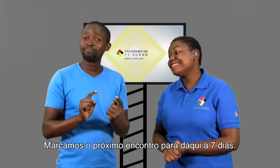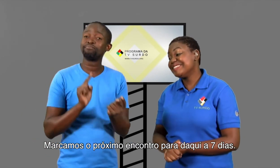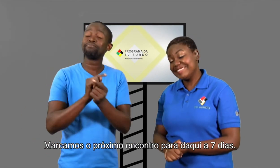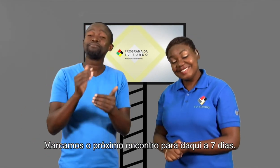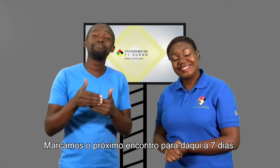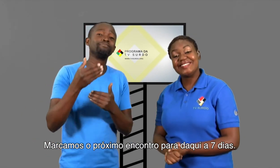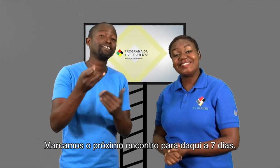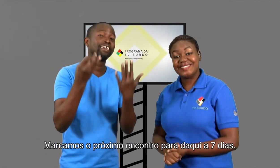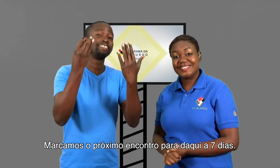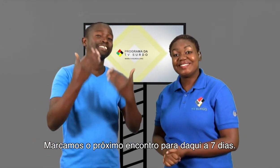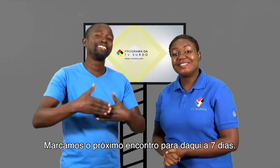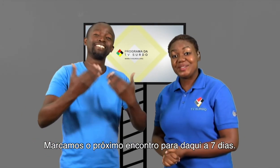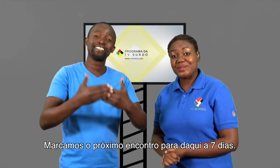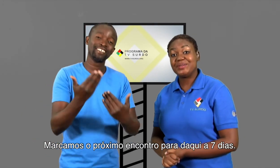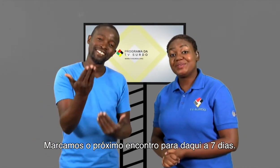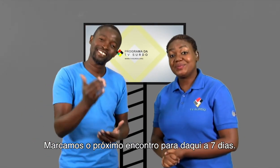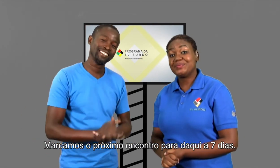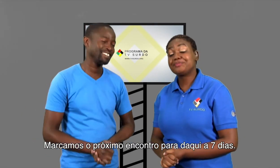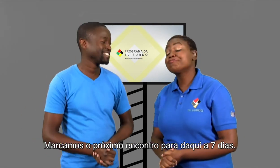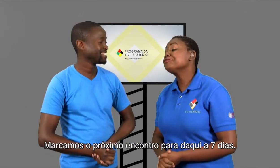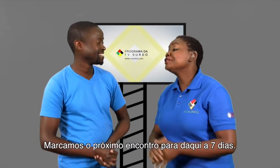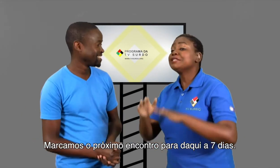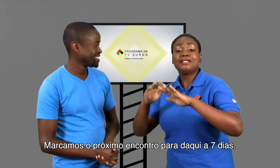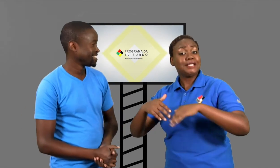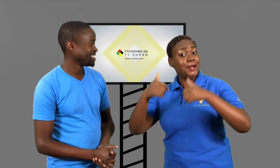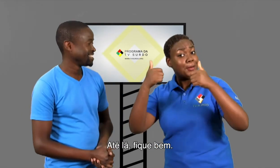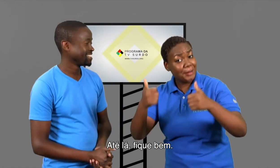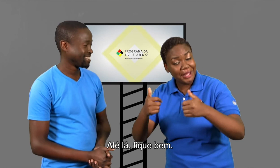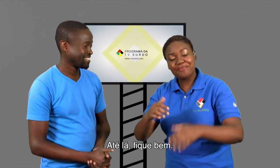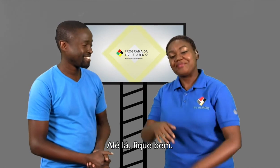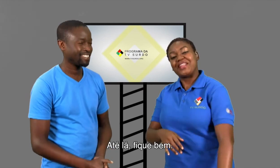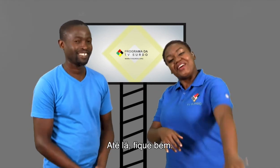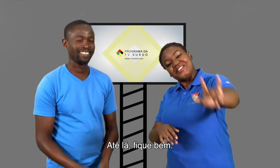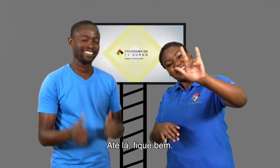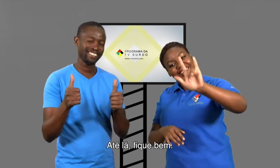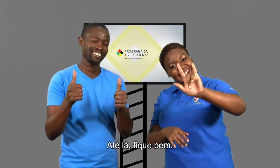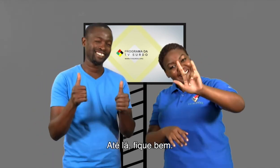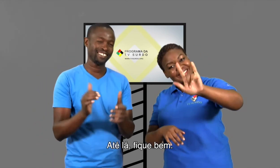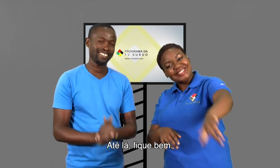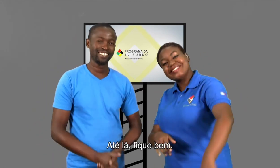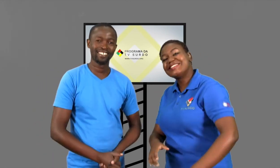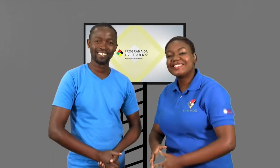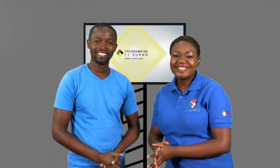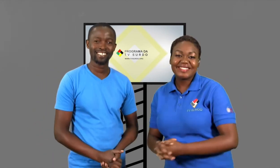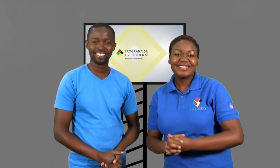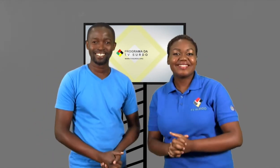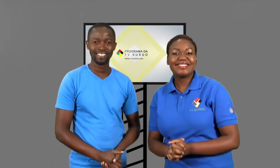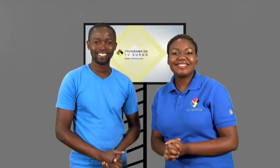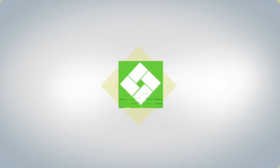Marcamos próximo encontro para daqui a 7 dias. Até lá, fique bem.